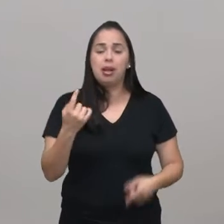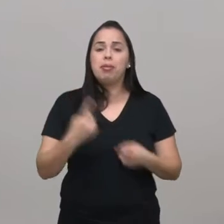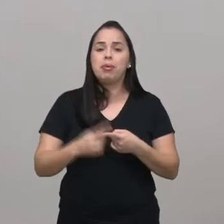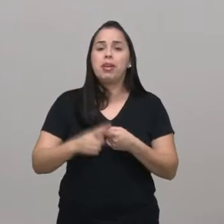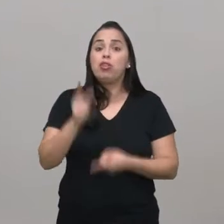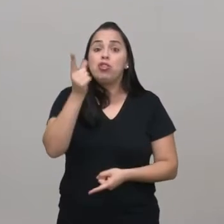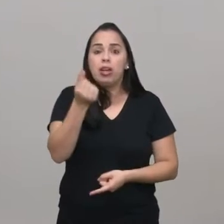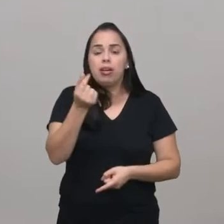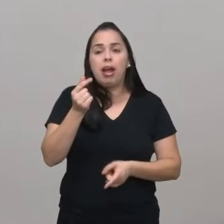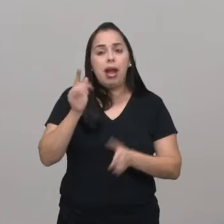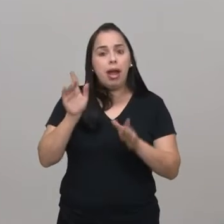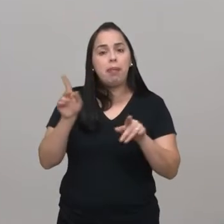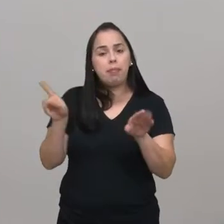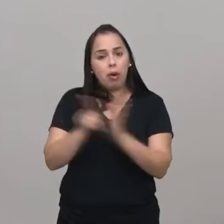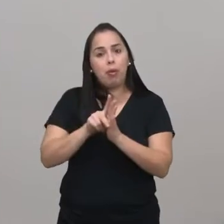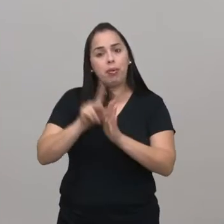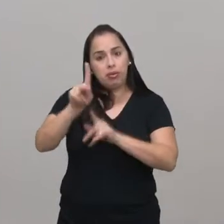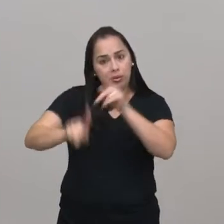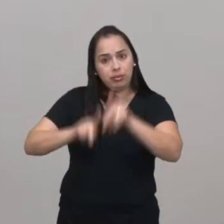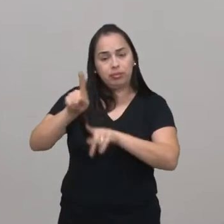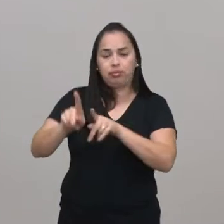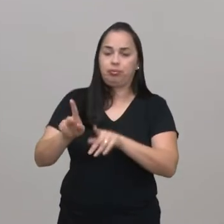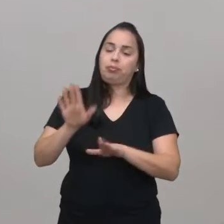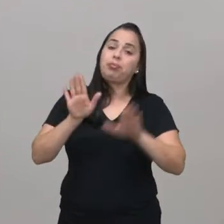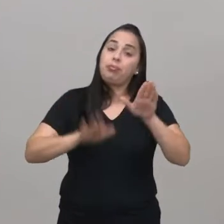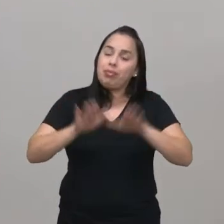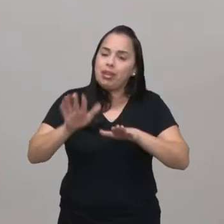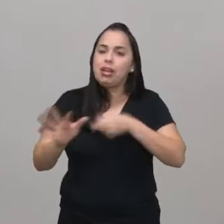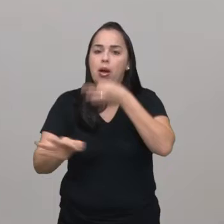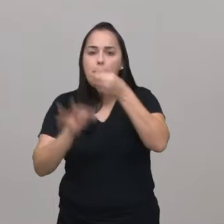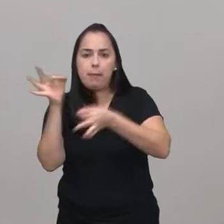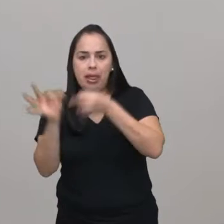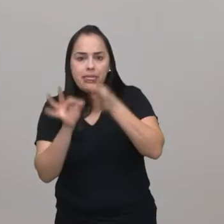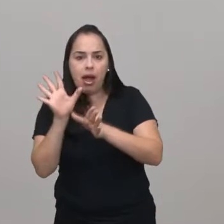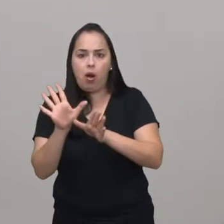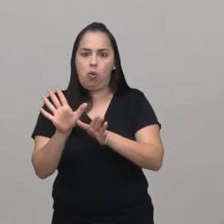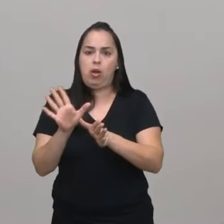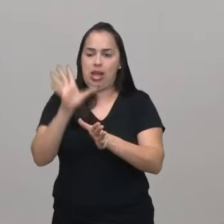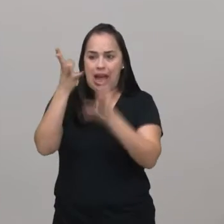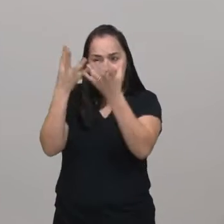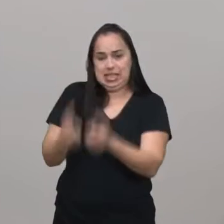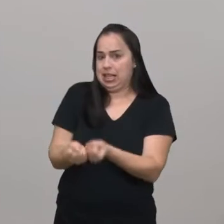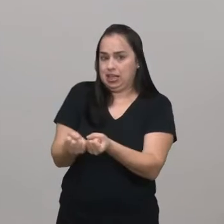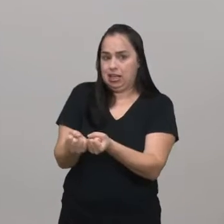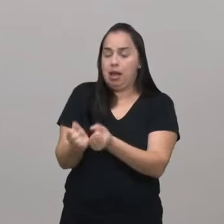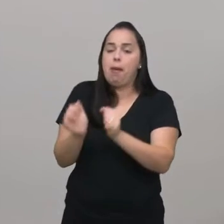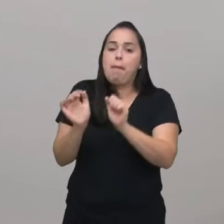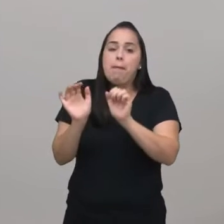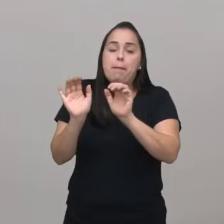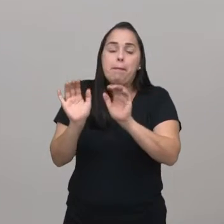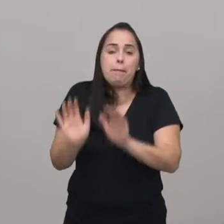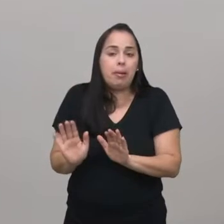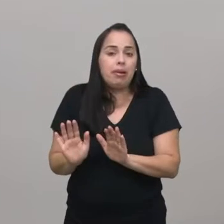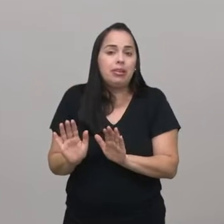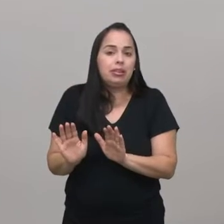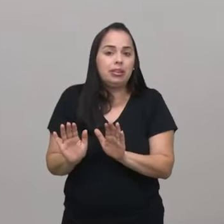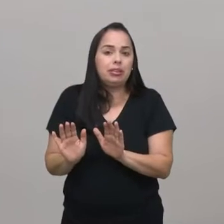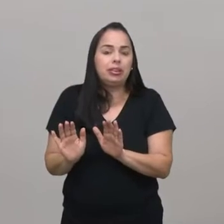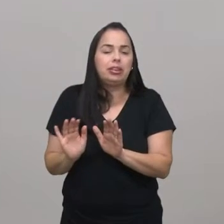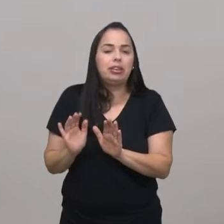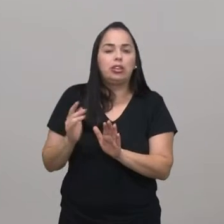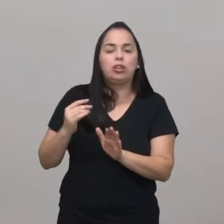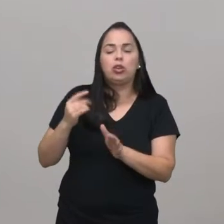então a população tem que opinar lógico Nem tudo que a população vai opinar ou vai sugerir a gente vai conseguir colocar em prática é